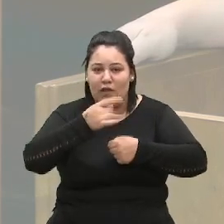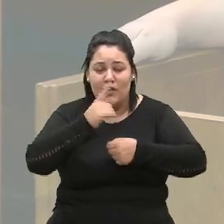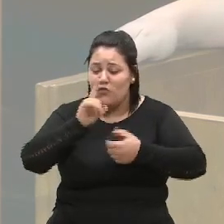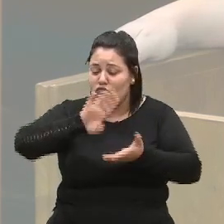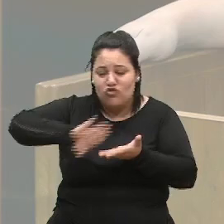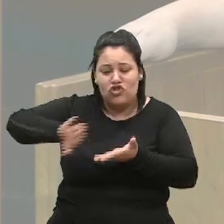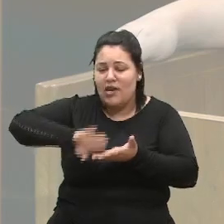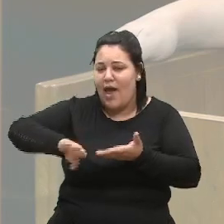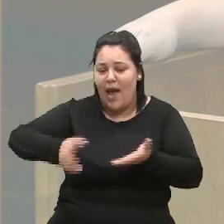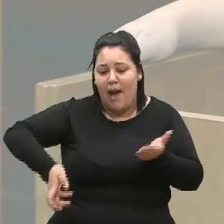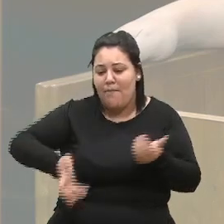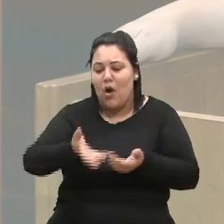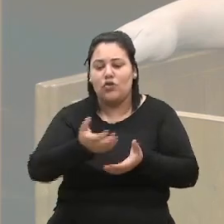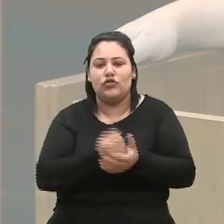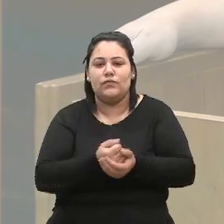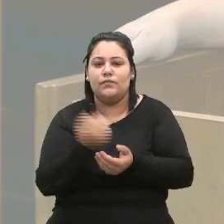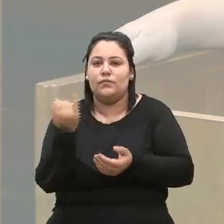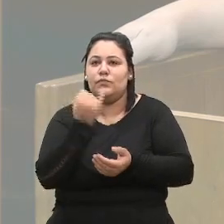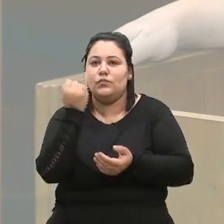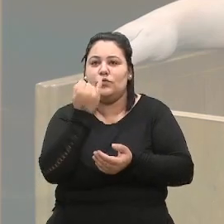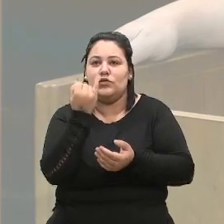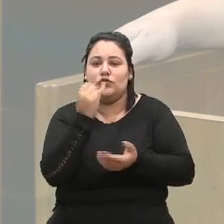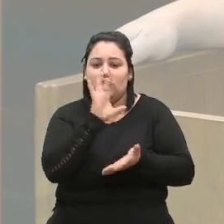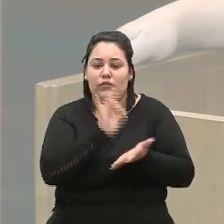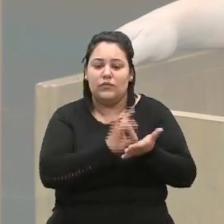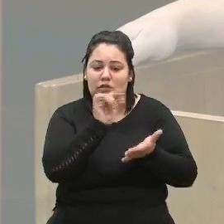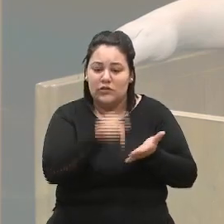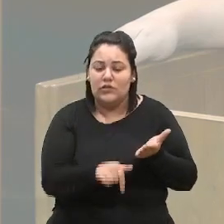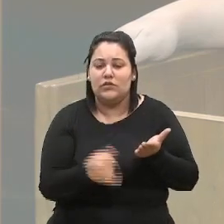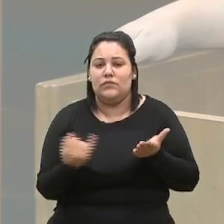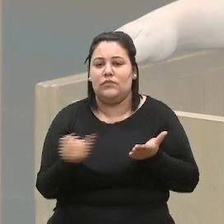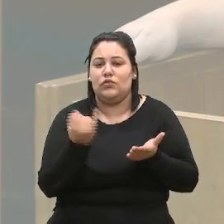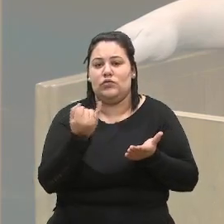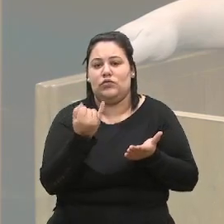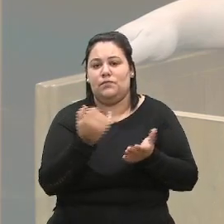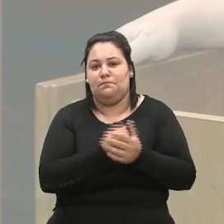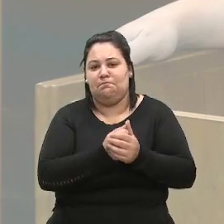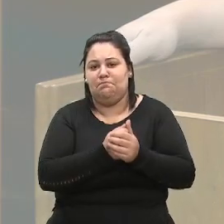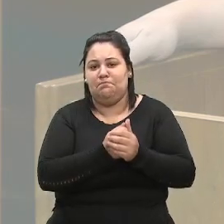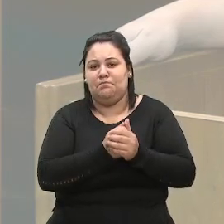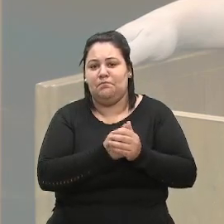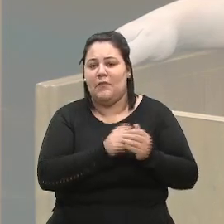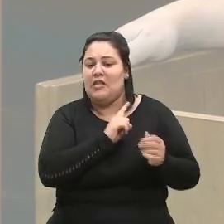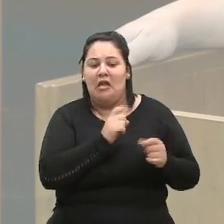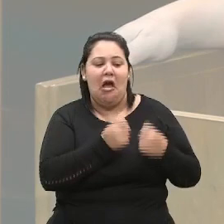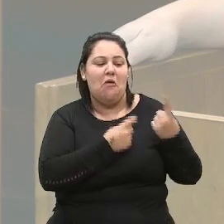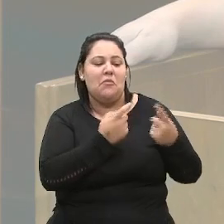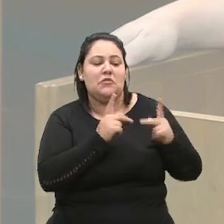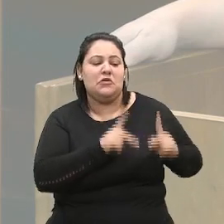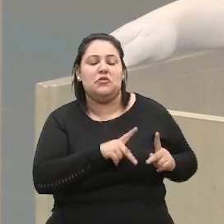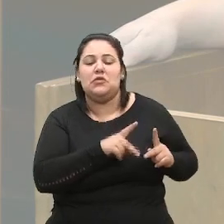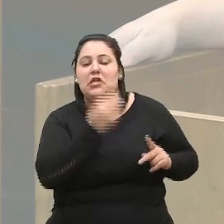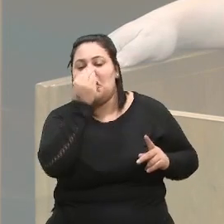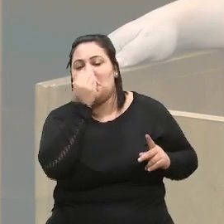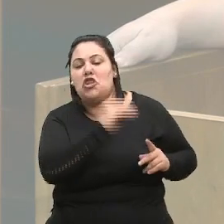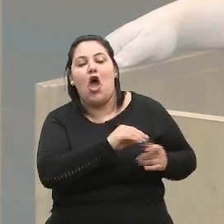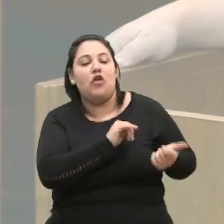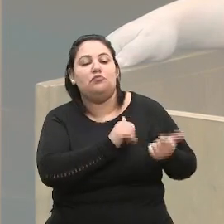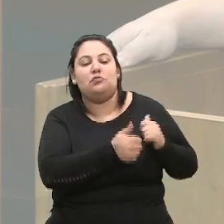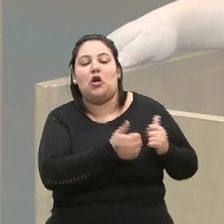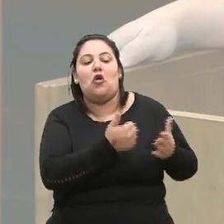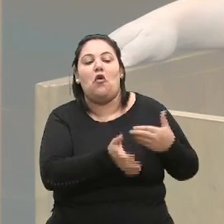tão importante que é o esporte oficial de Caxias do Sul. E não de algumas pessoas que trataram esse esporte de